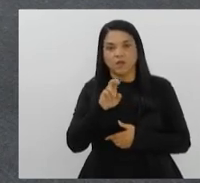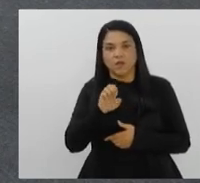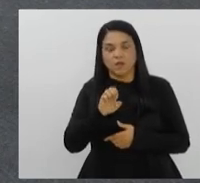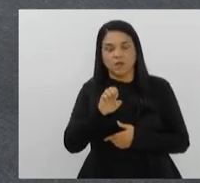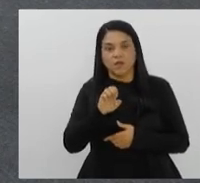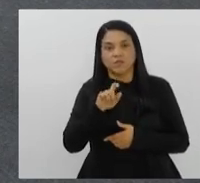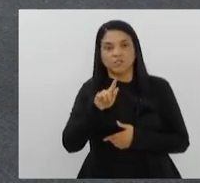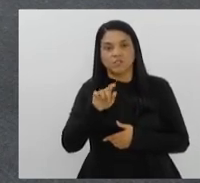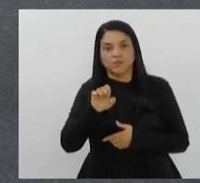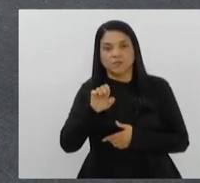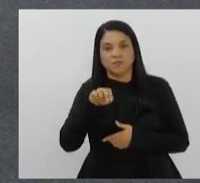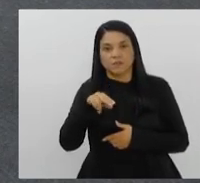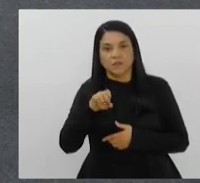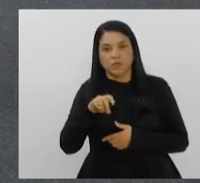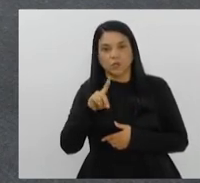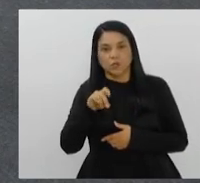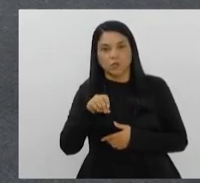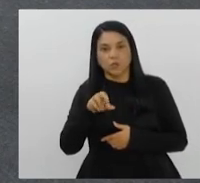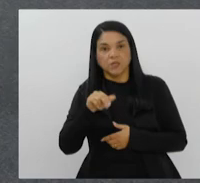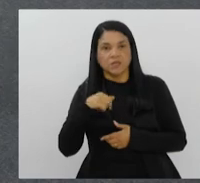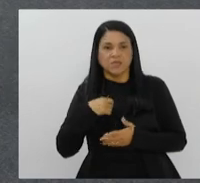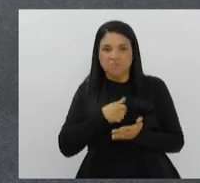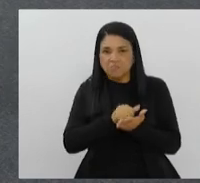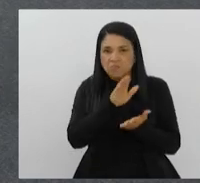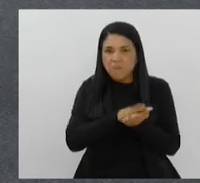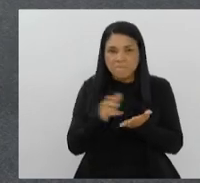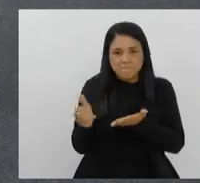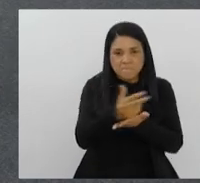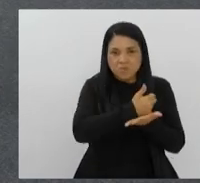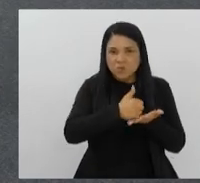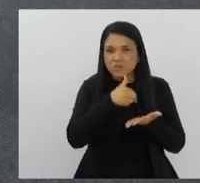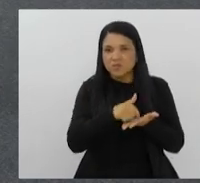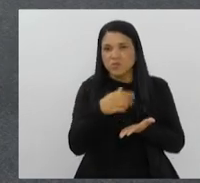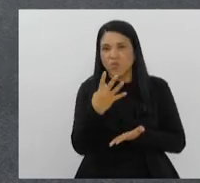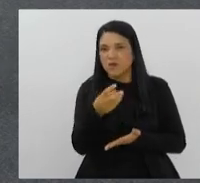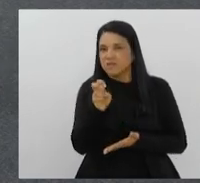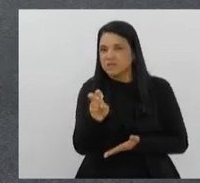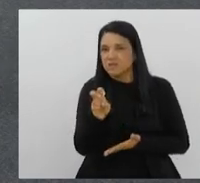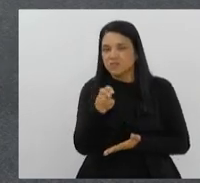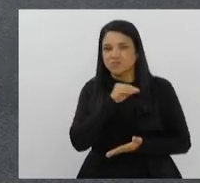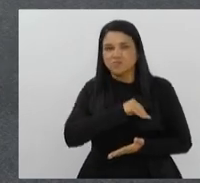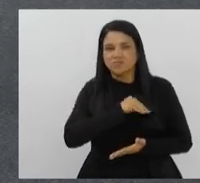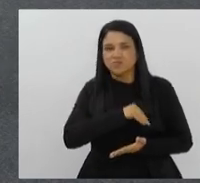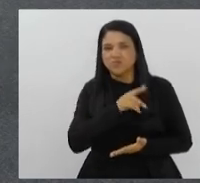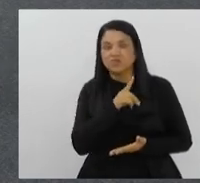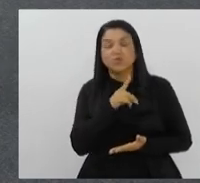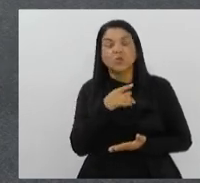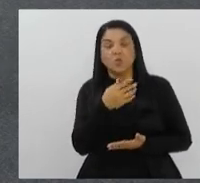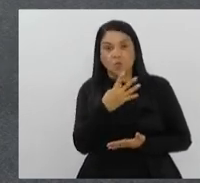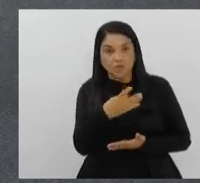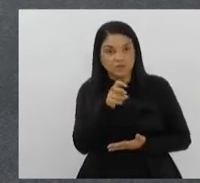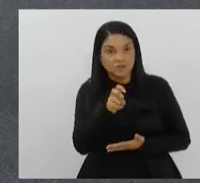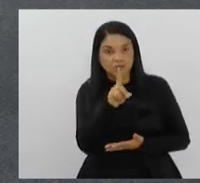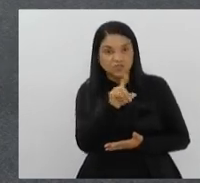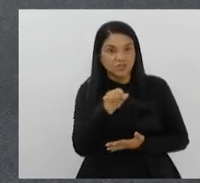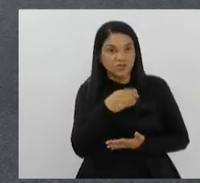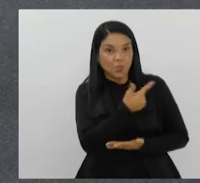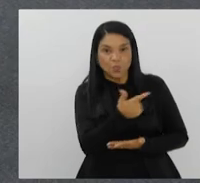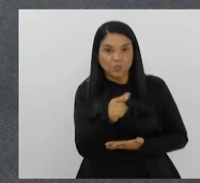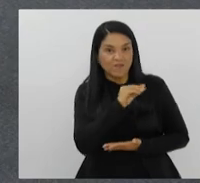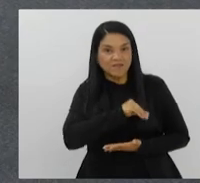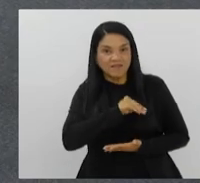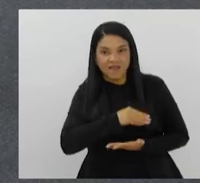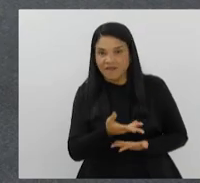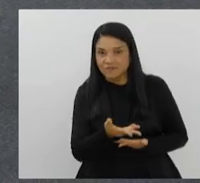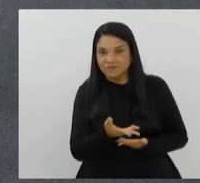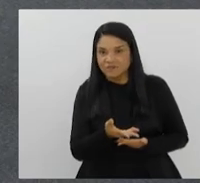os diretores com 45 dias sem salário. Então, fica aqui a reprodução dessas